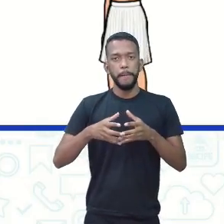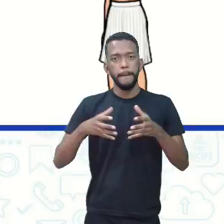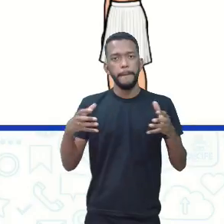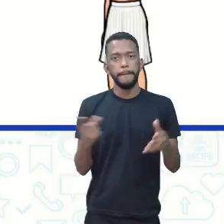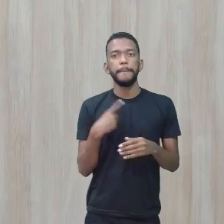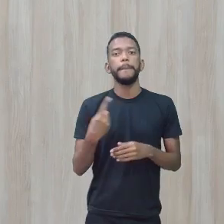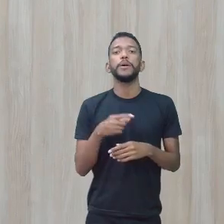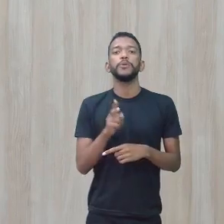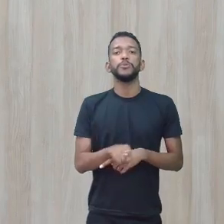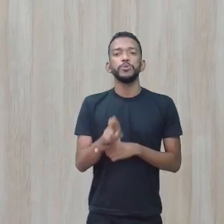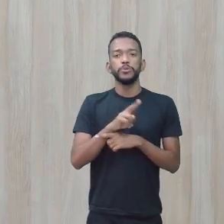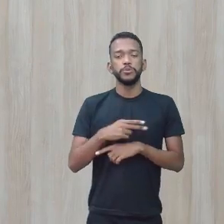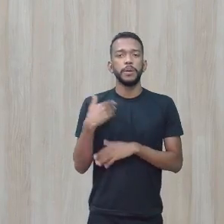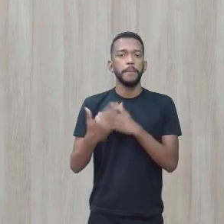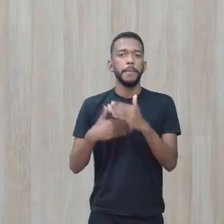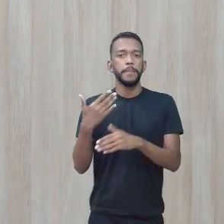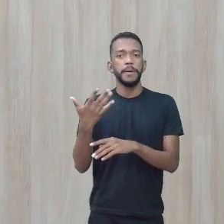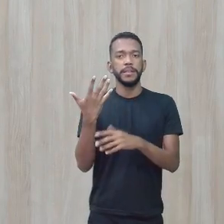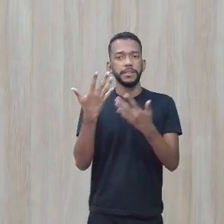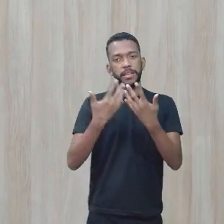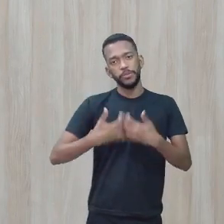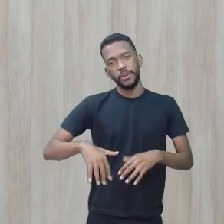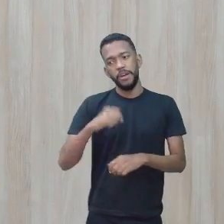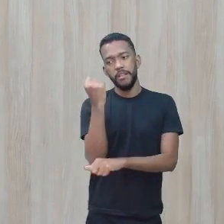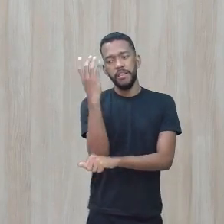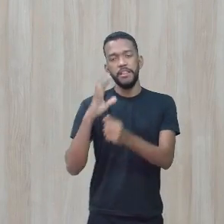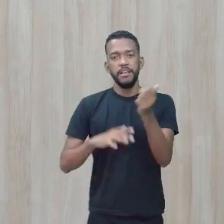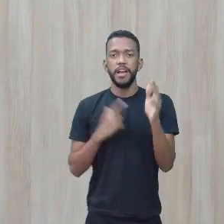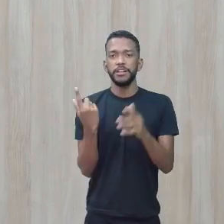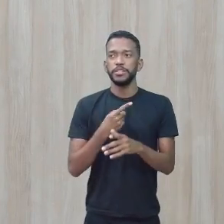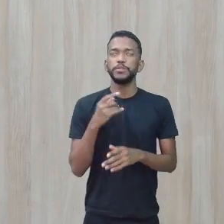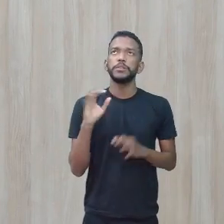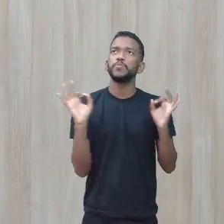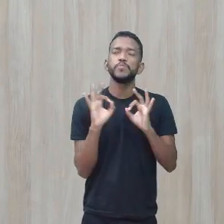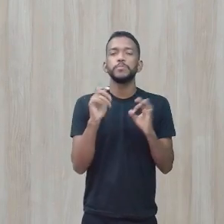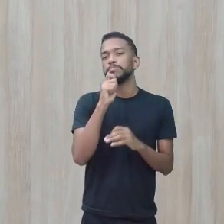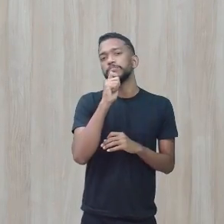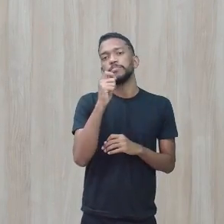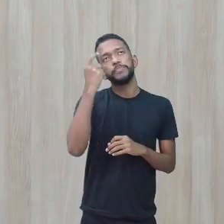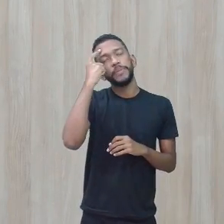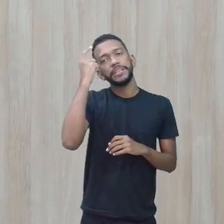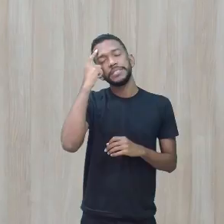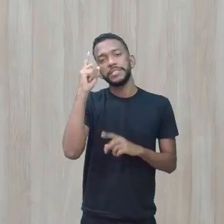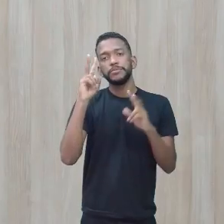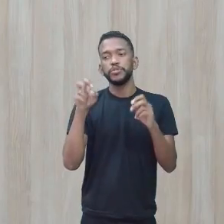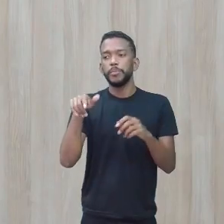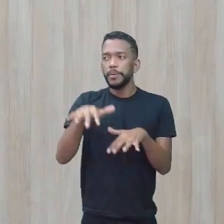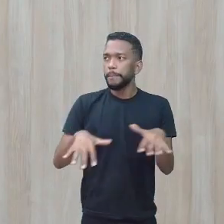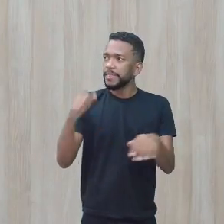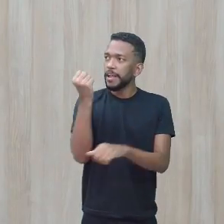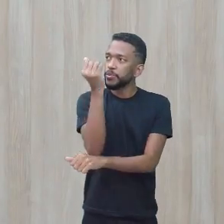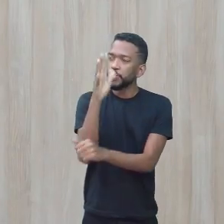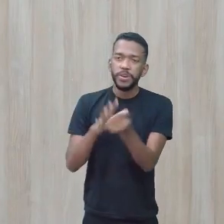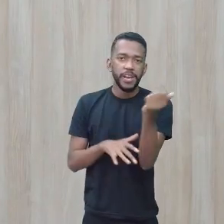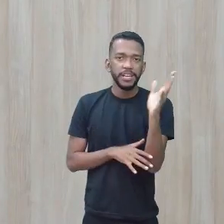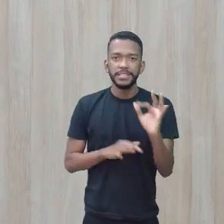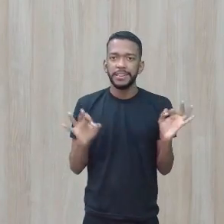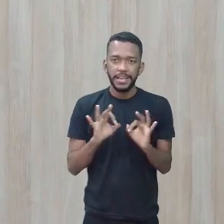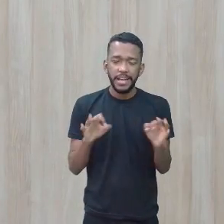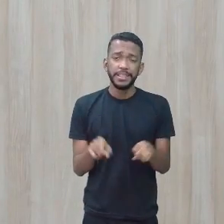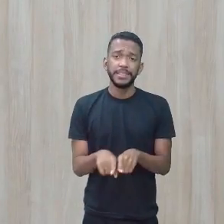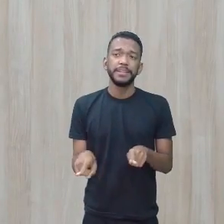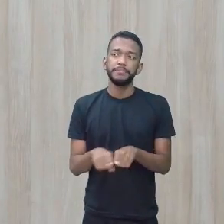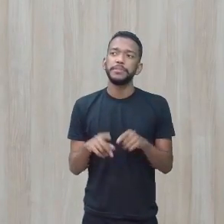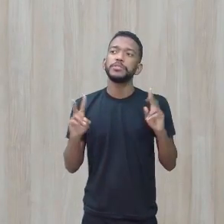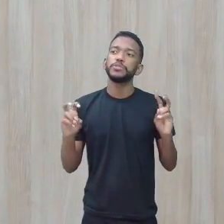estava usando esses nossos recursos naturais e a gente não estava pensando no meio ambiente, né, na natureza, nas